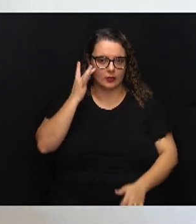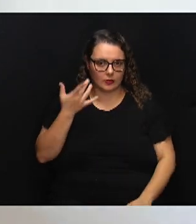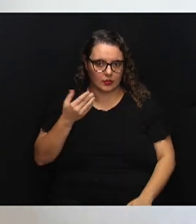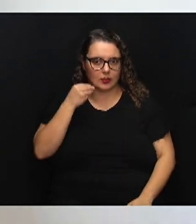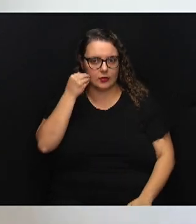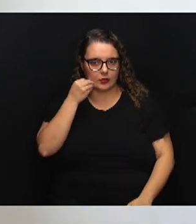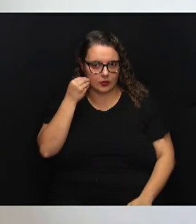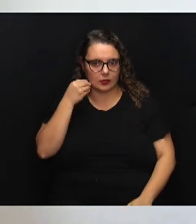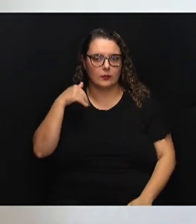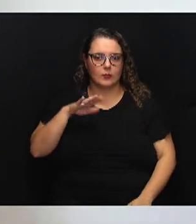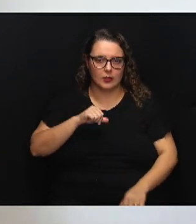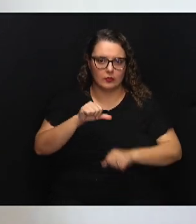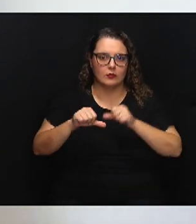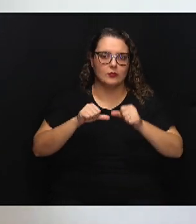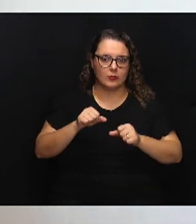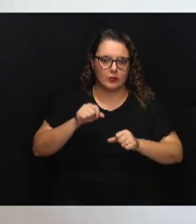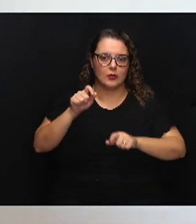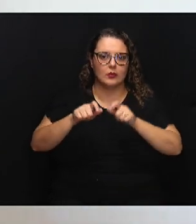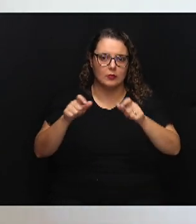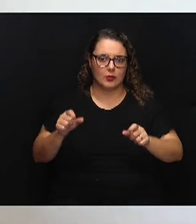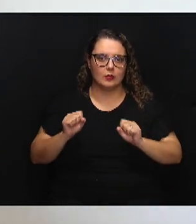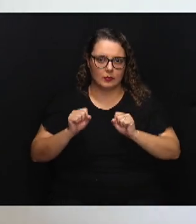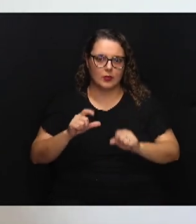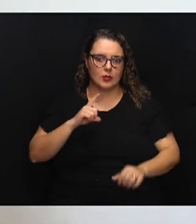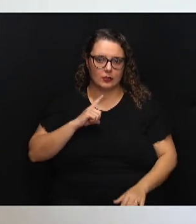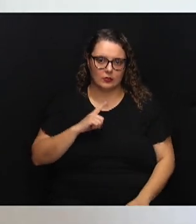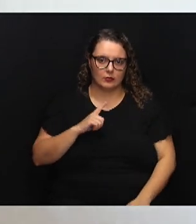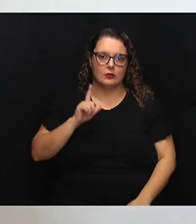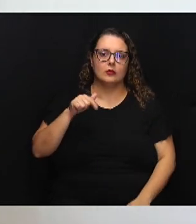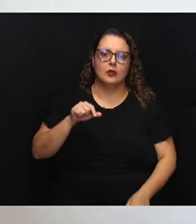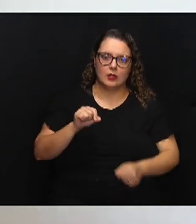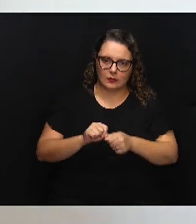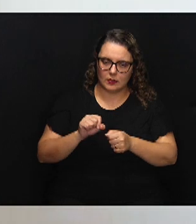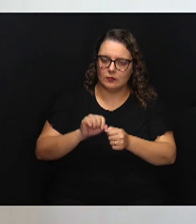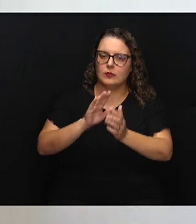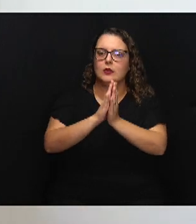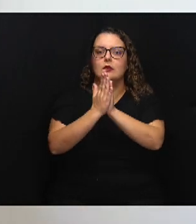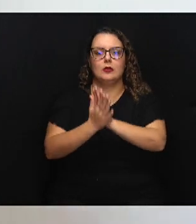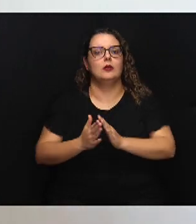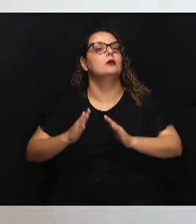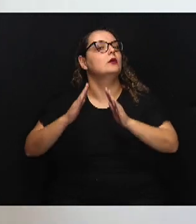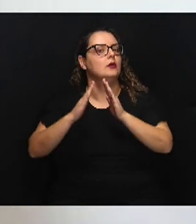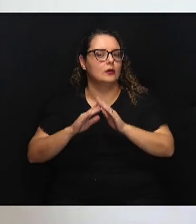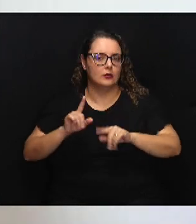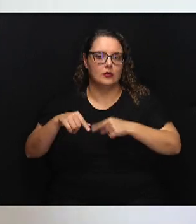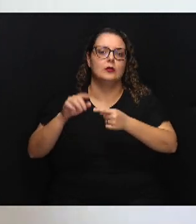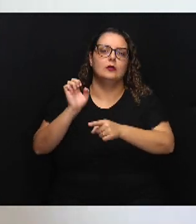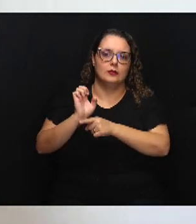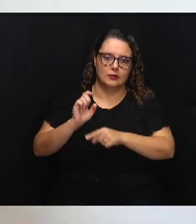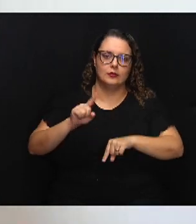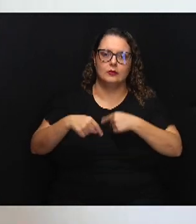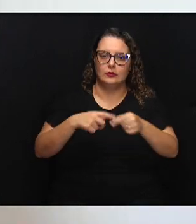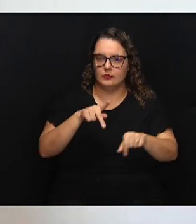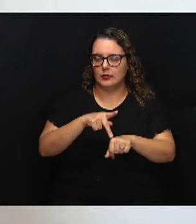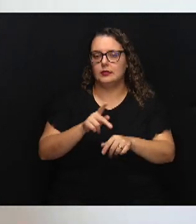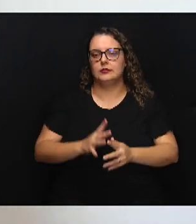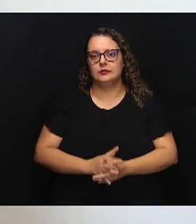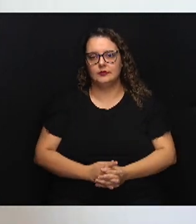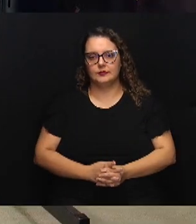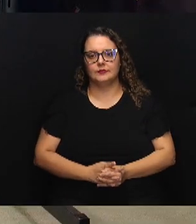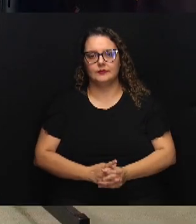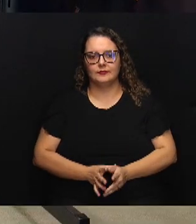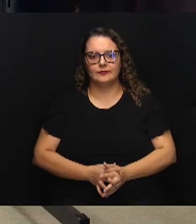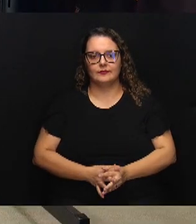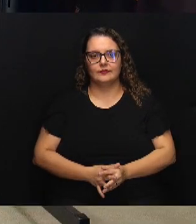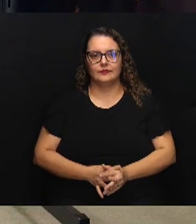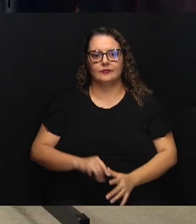mais transformadora que alguém pode ter é fazer um intercâmbio, é morar em outro estado, em outro país. E